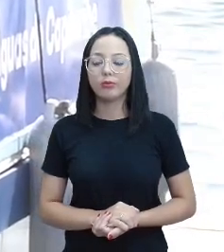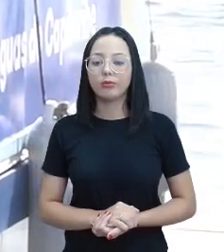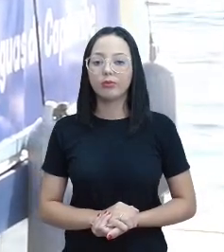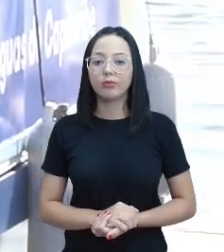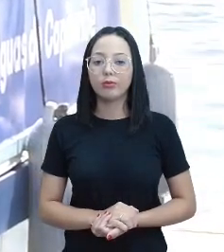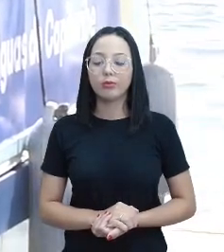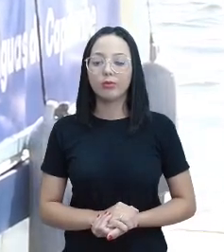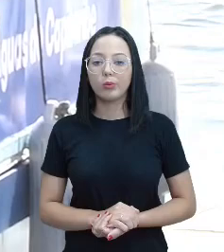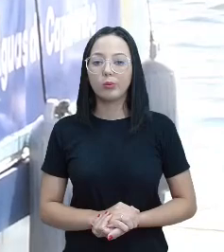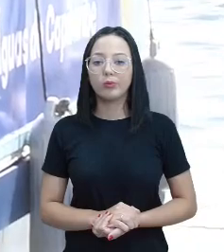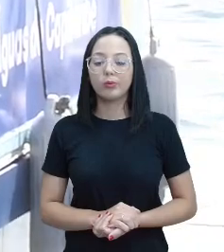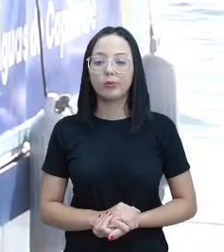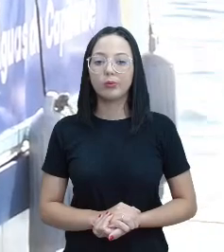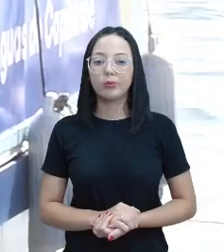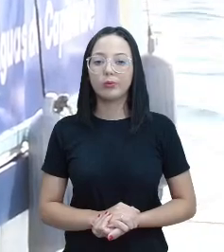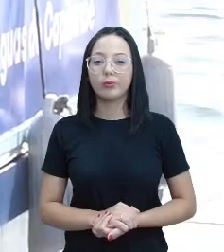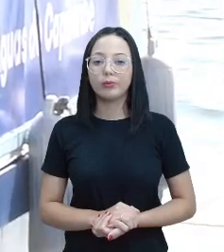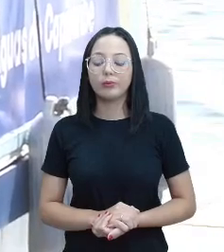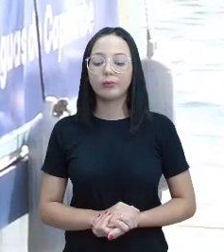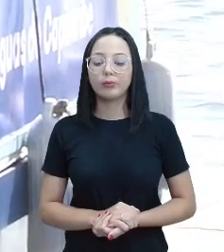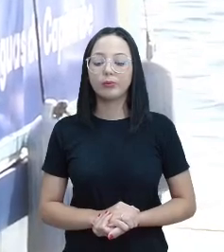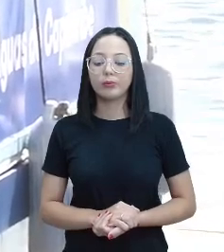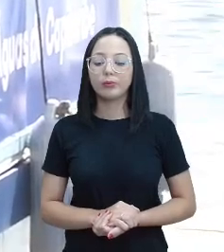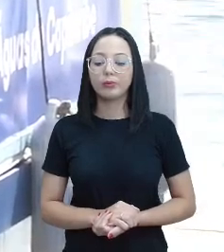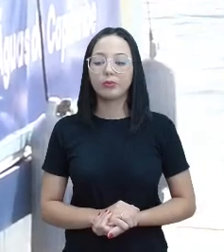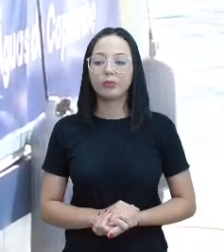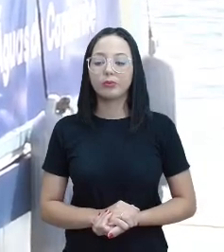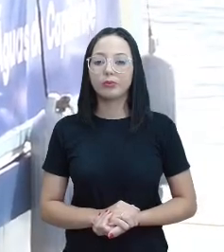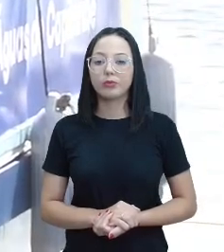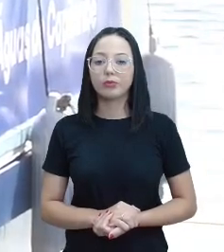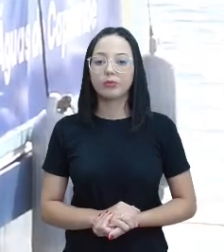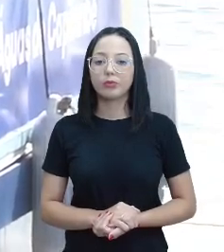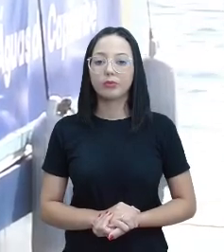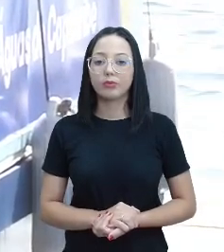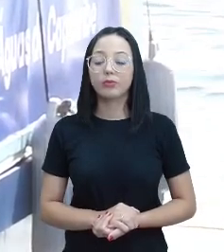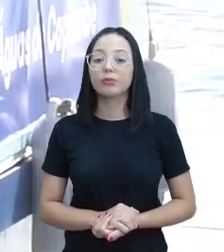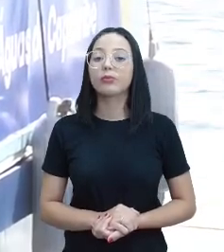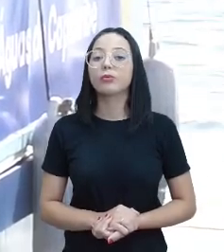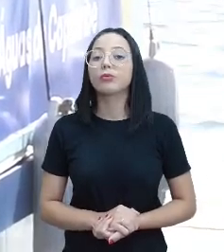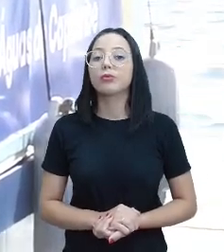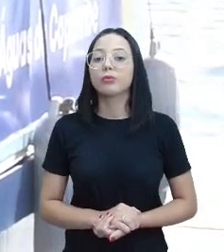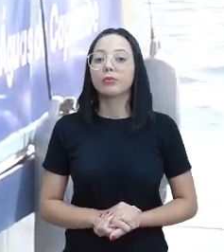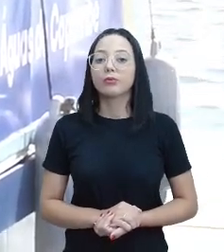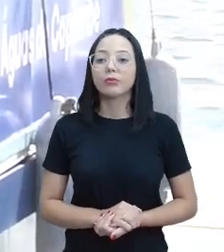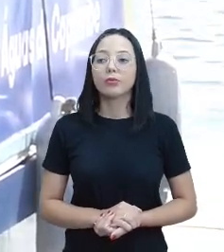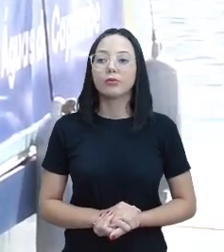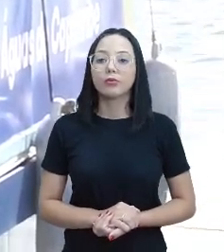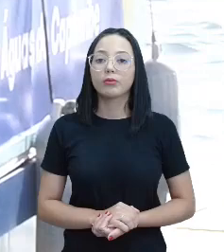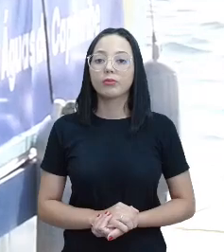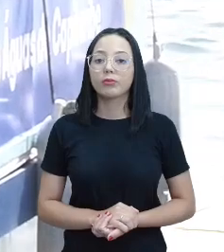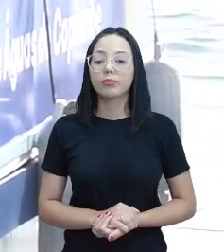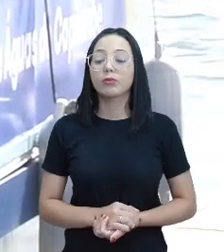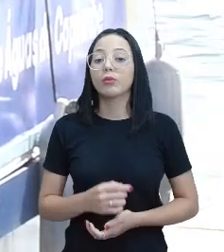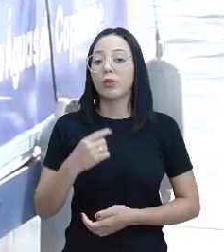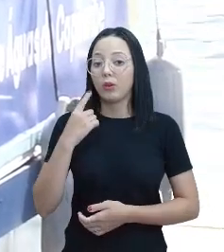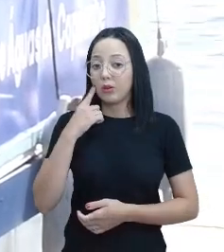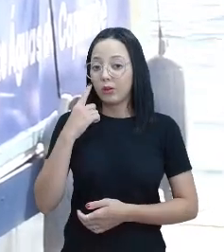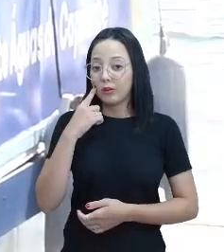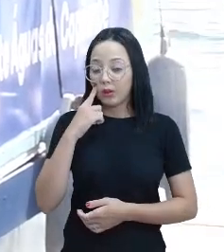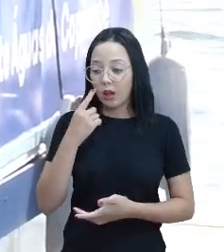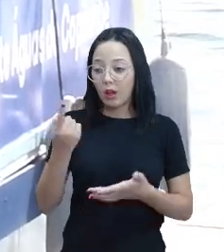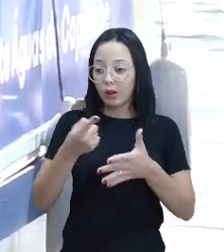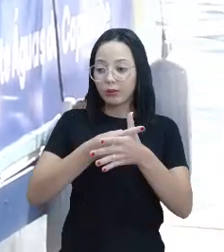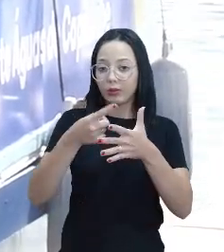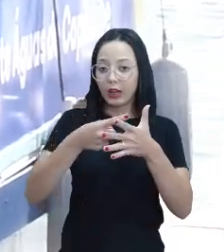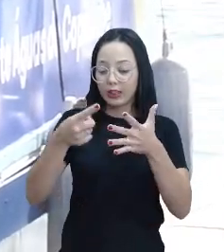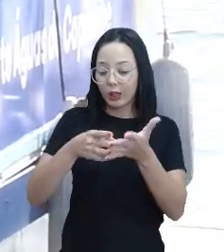semana. Mas você sabe o que é a Semana Municipal do Lixo Zero? Sabe não? Tá, é uma semana que foi instituída em 2017 no calendário